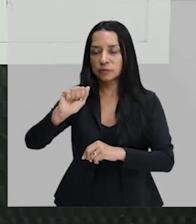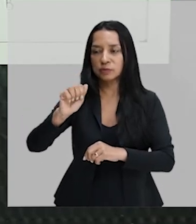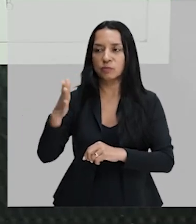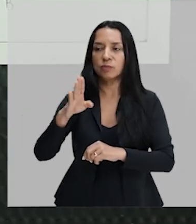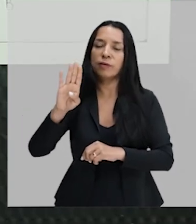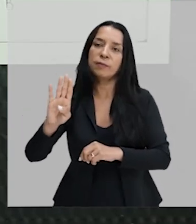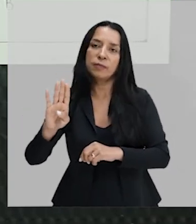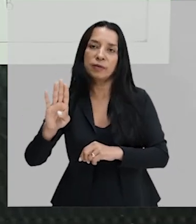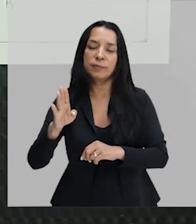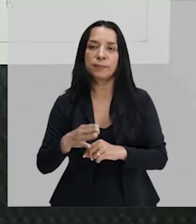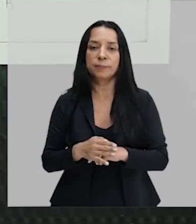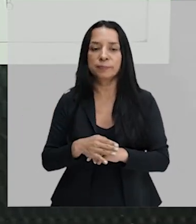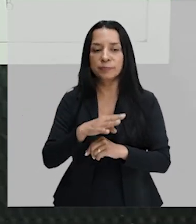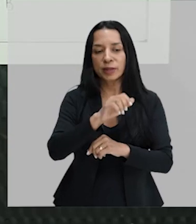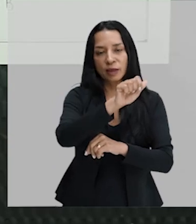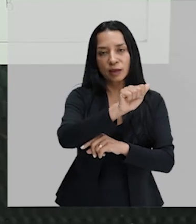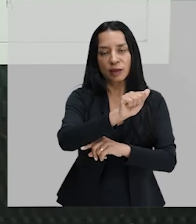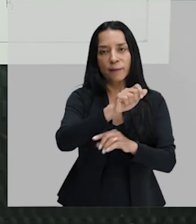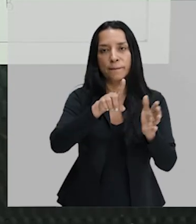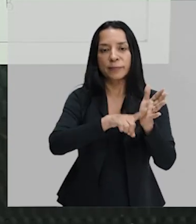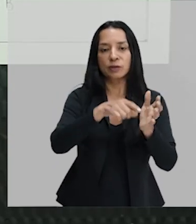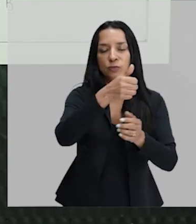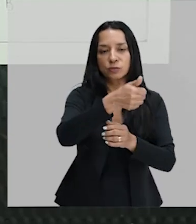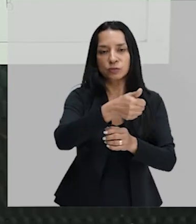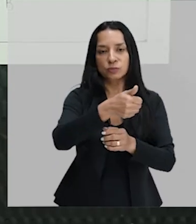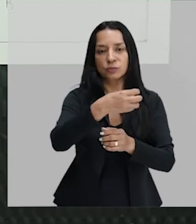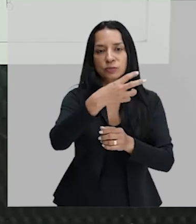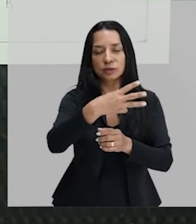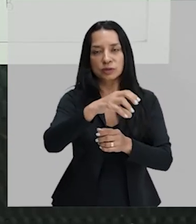Certo? 4 com 3. Dá 7.